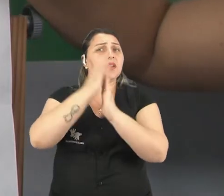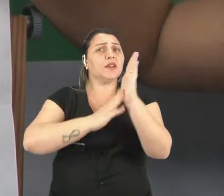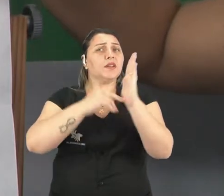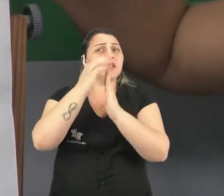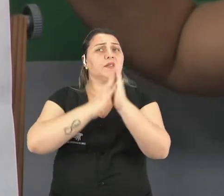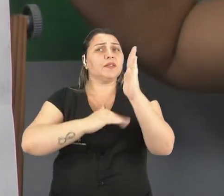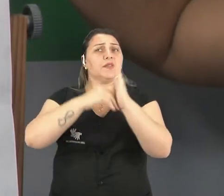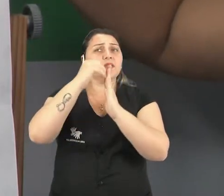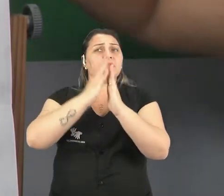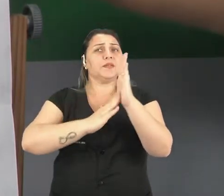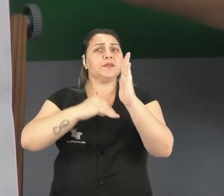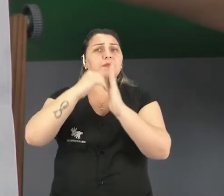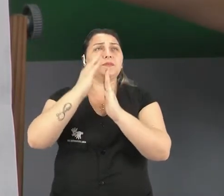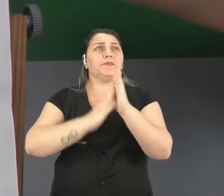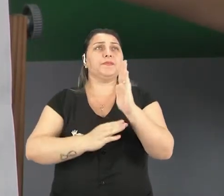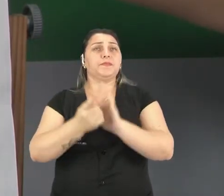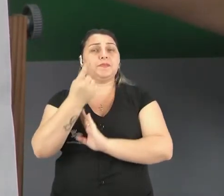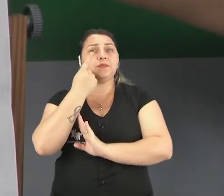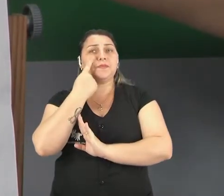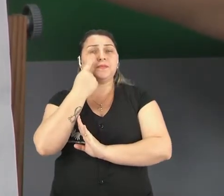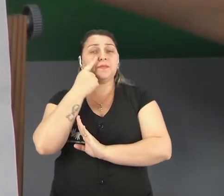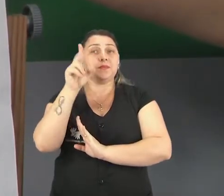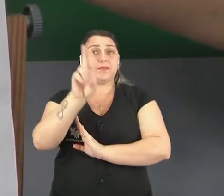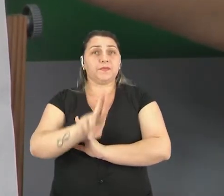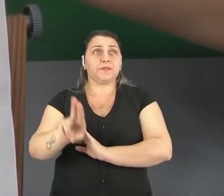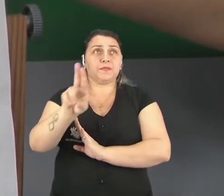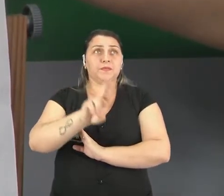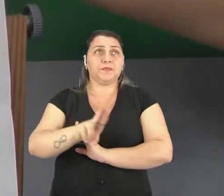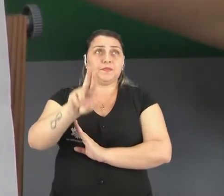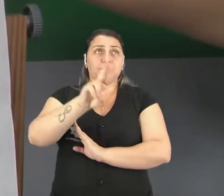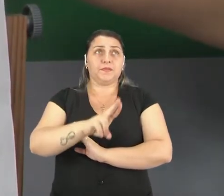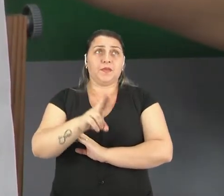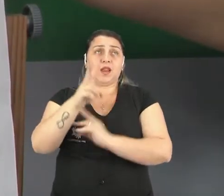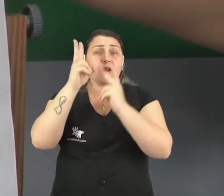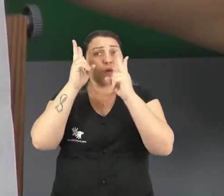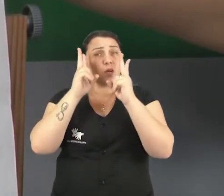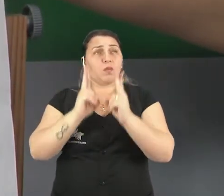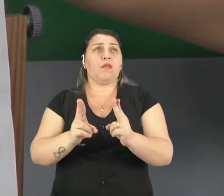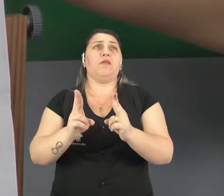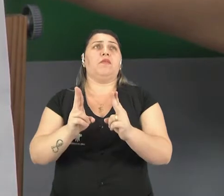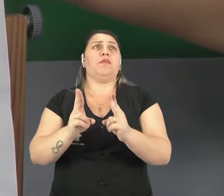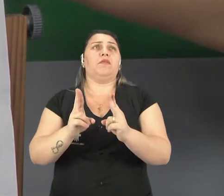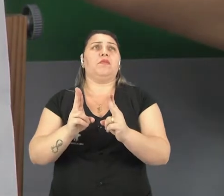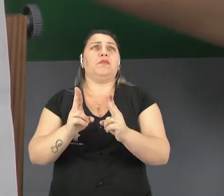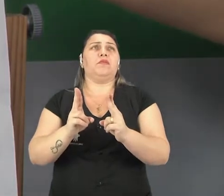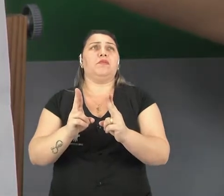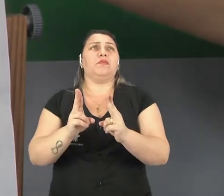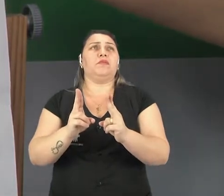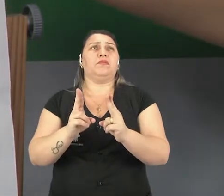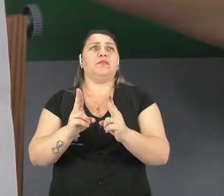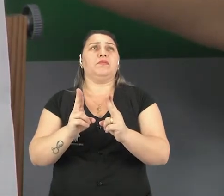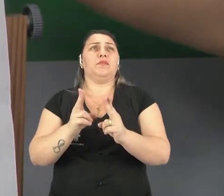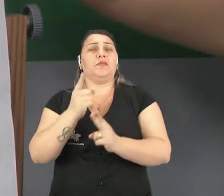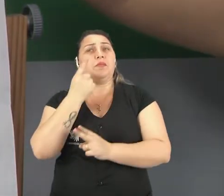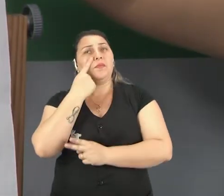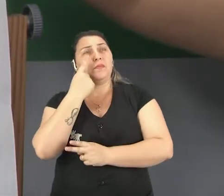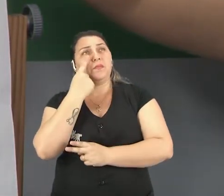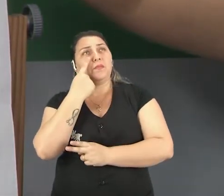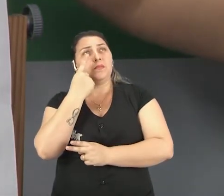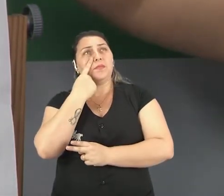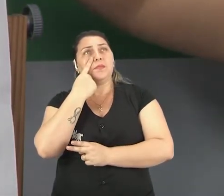8 partes. Observe que foi utilizado a mesma quantidade. Olha aqui, ó. Olhem